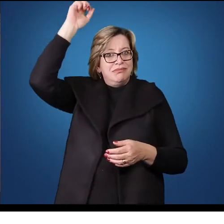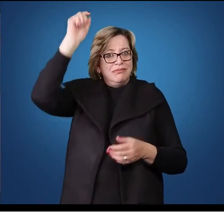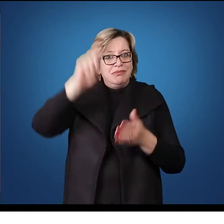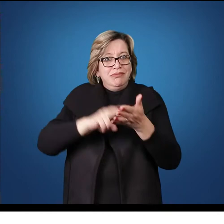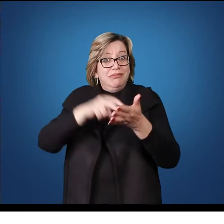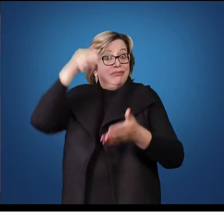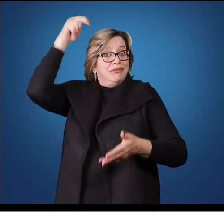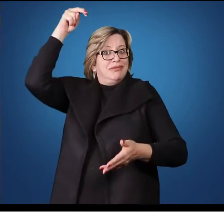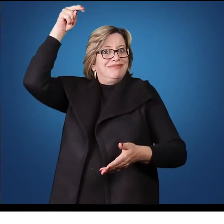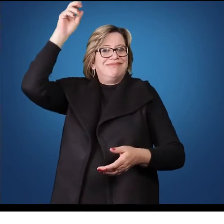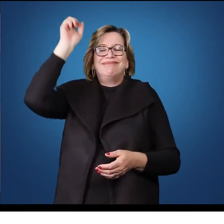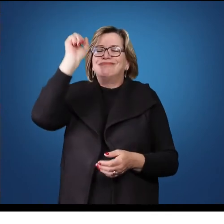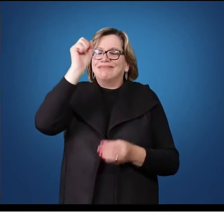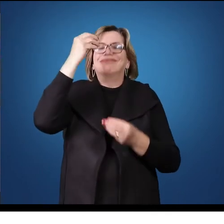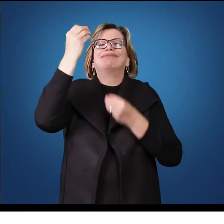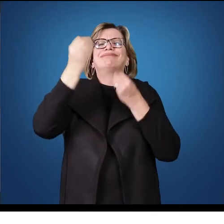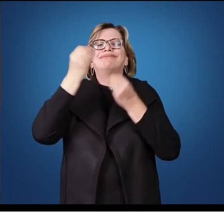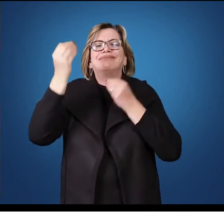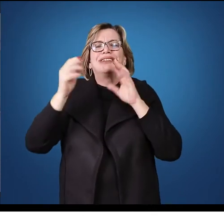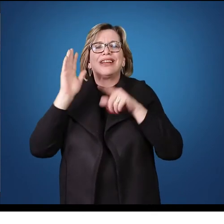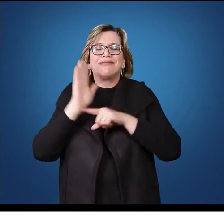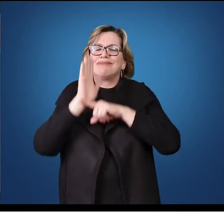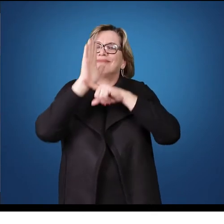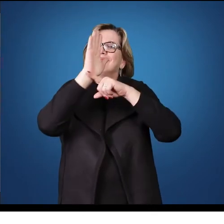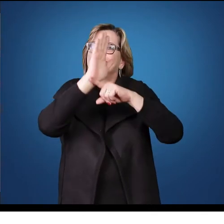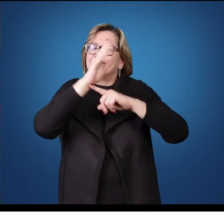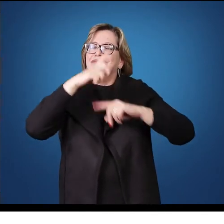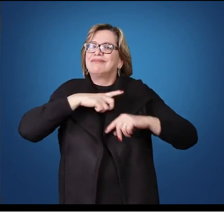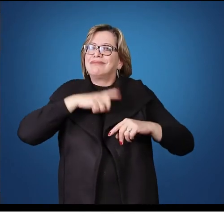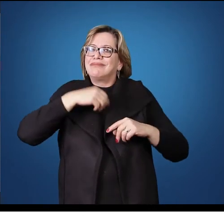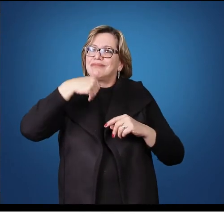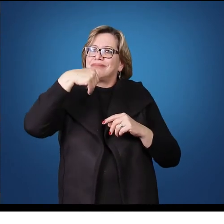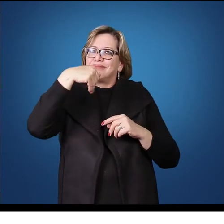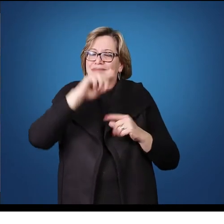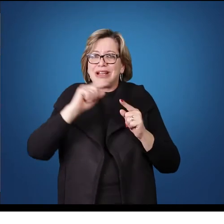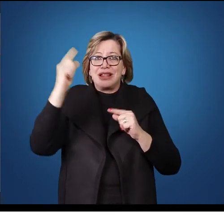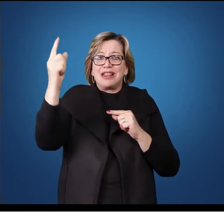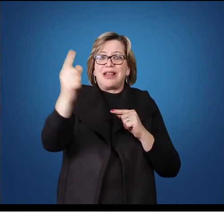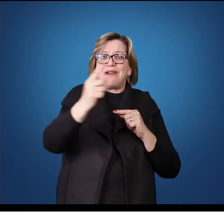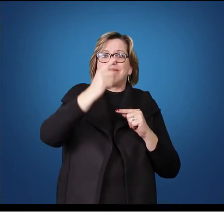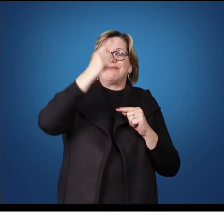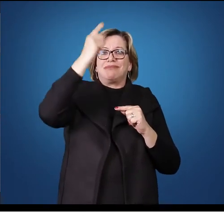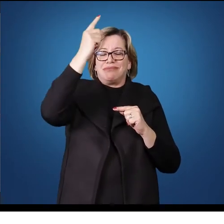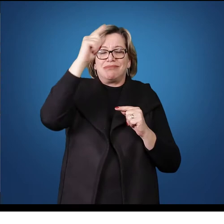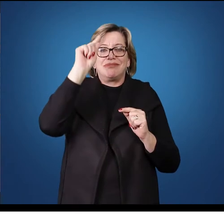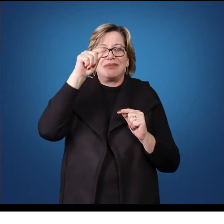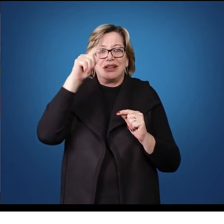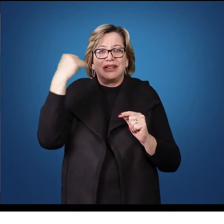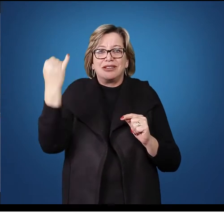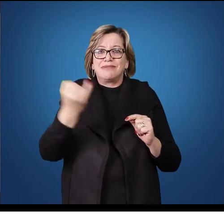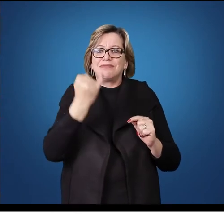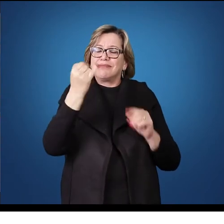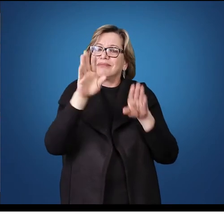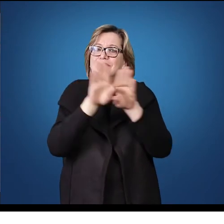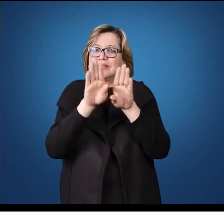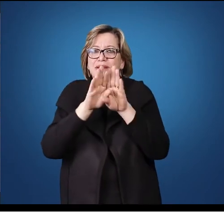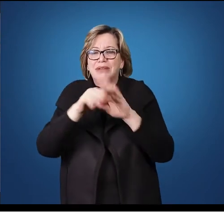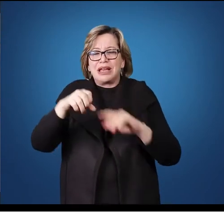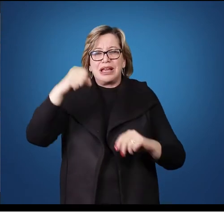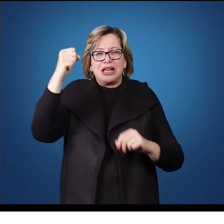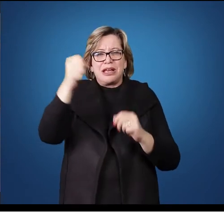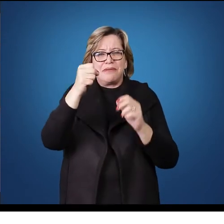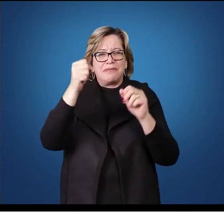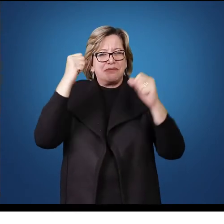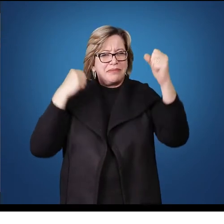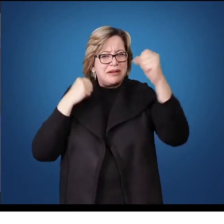Para que ajude a ganhar mais, ajude a ter maior impulsão e amplitude, é importante também fazer o movimento dos braços de